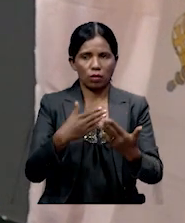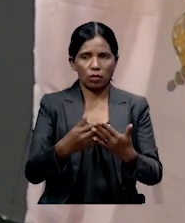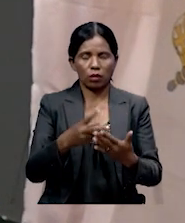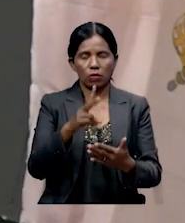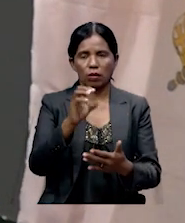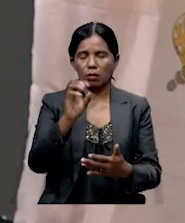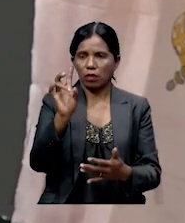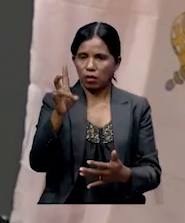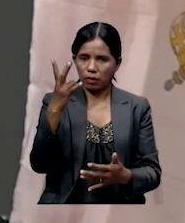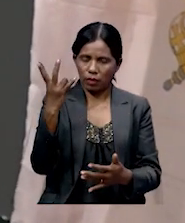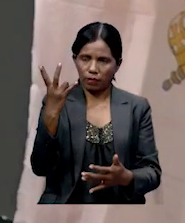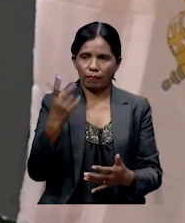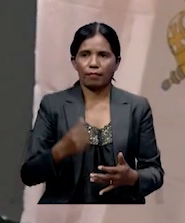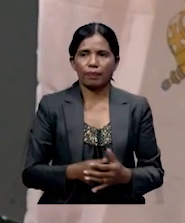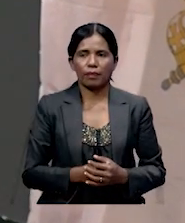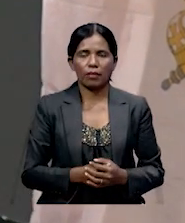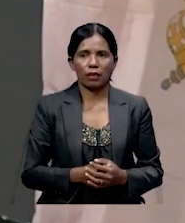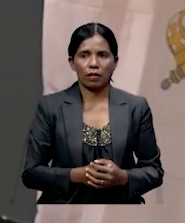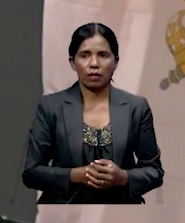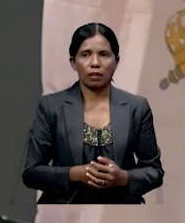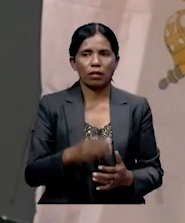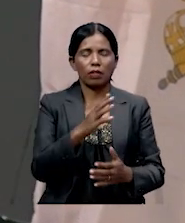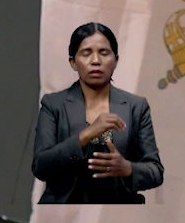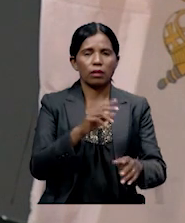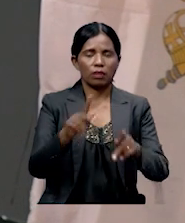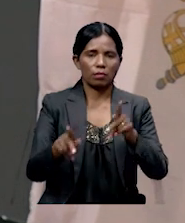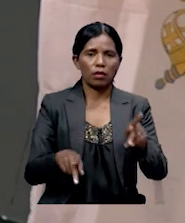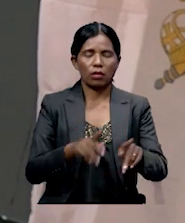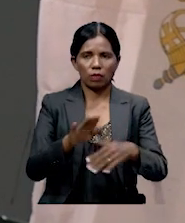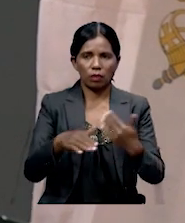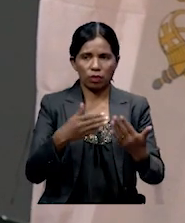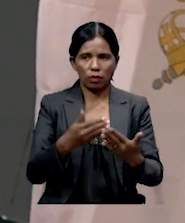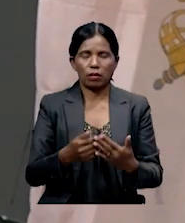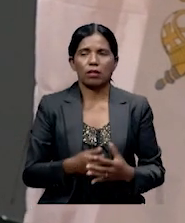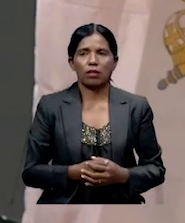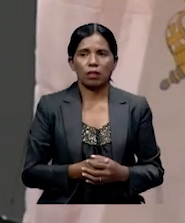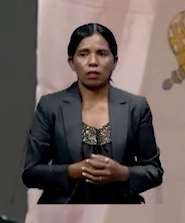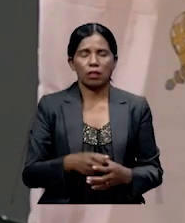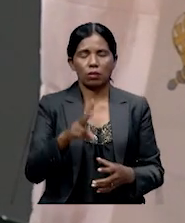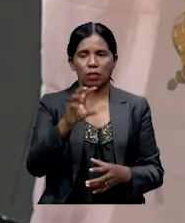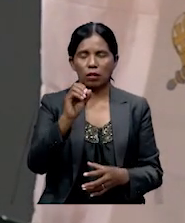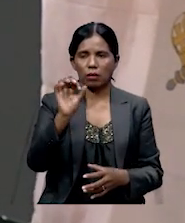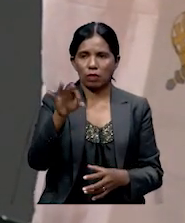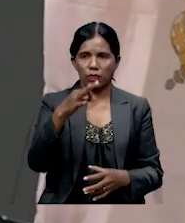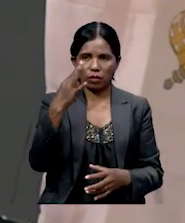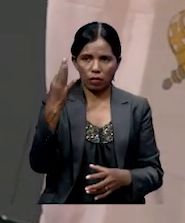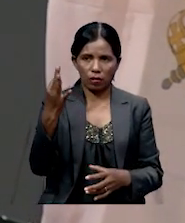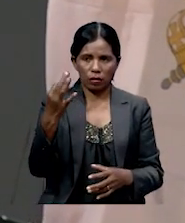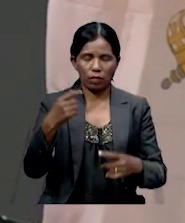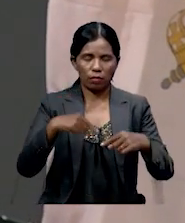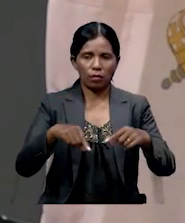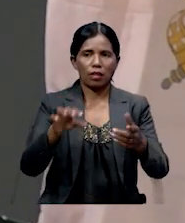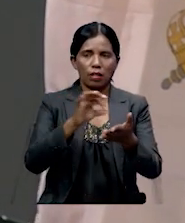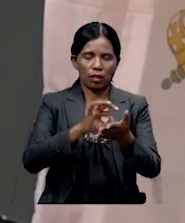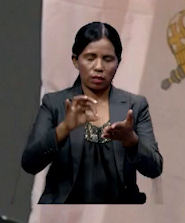2017, dos Emirados Árabes Unidos, no ano 2019, onde foi assinado